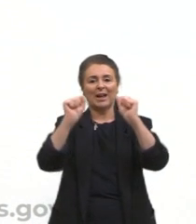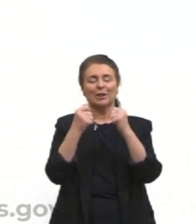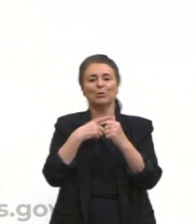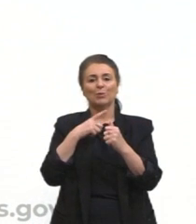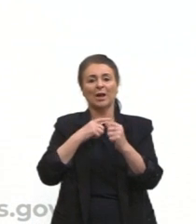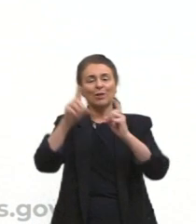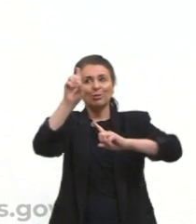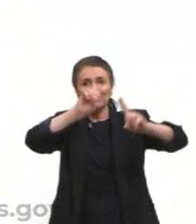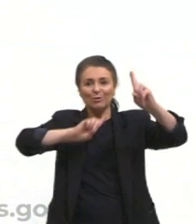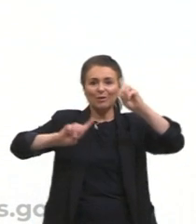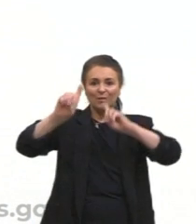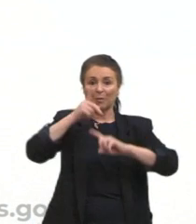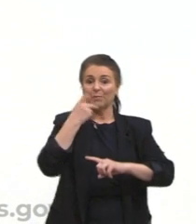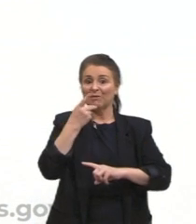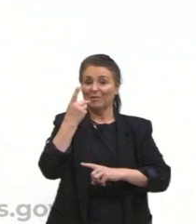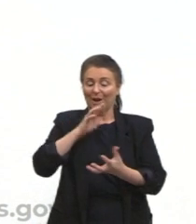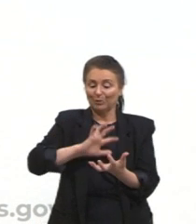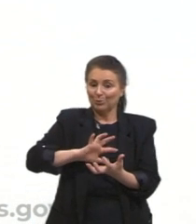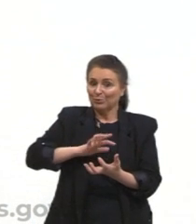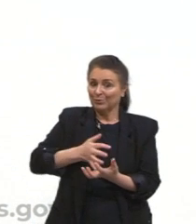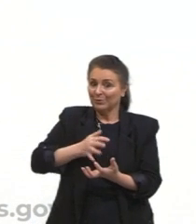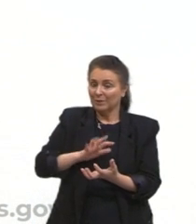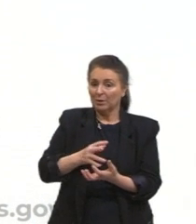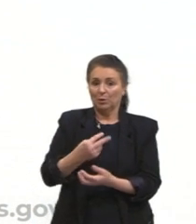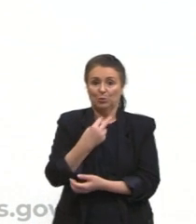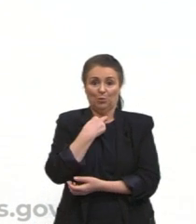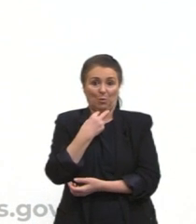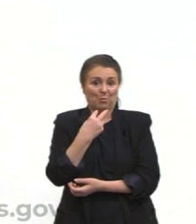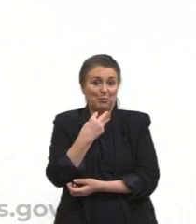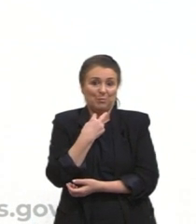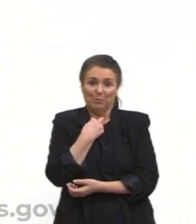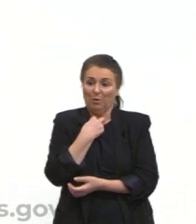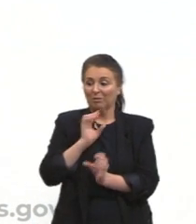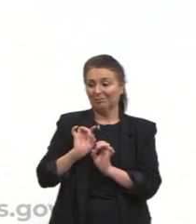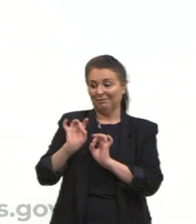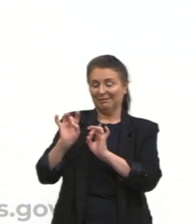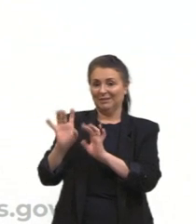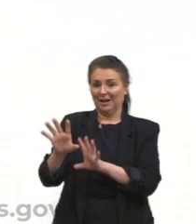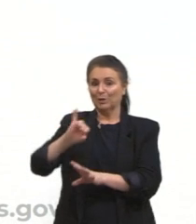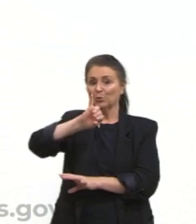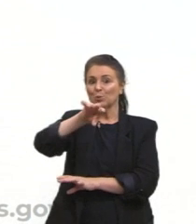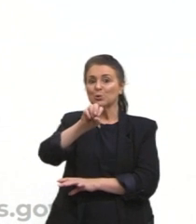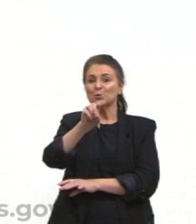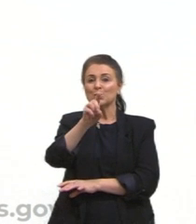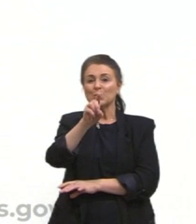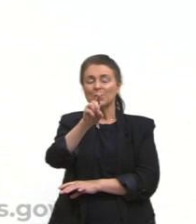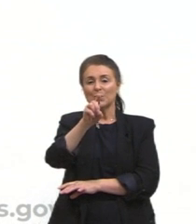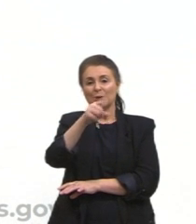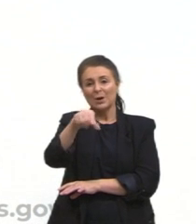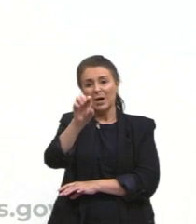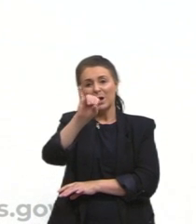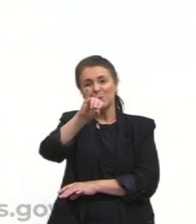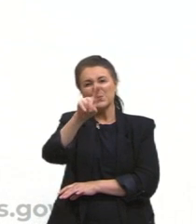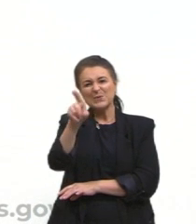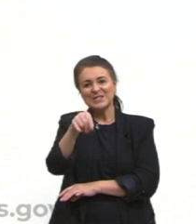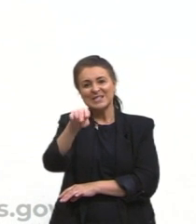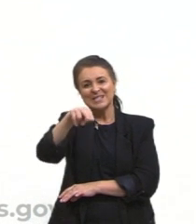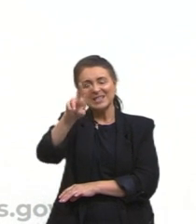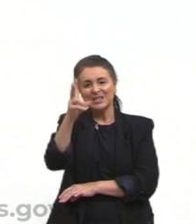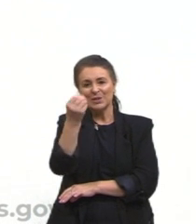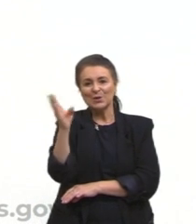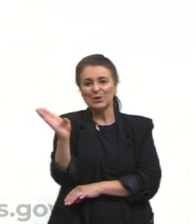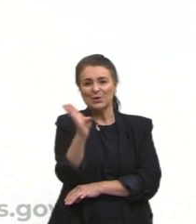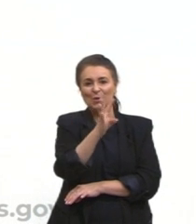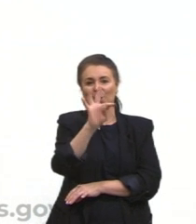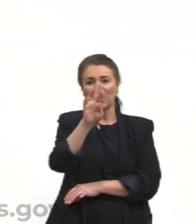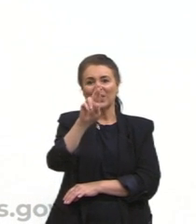para falar de Carnaval nós não podemos né deixar de falar do nosso Joãozinho 30 né gente que em 1989